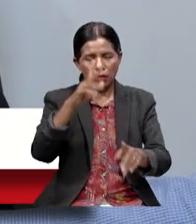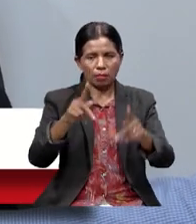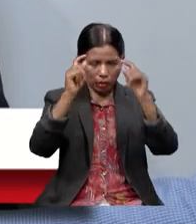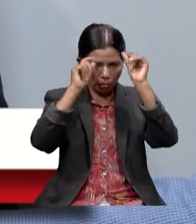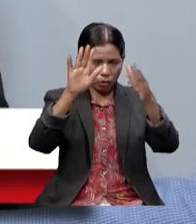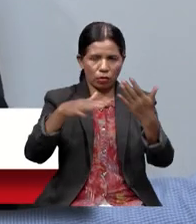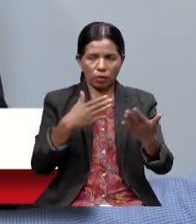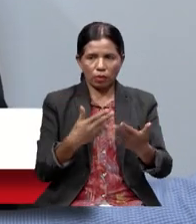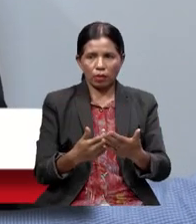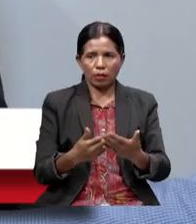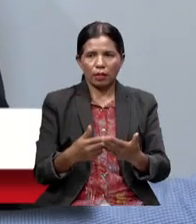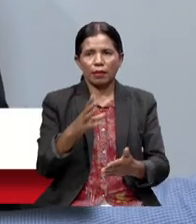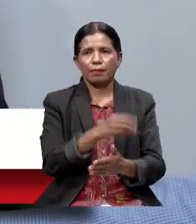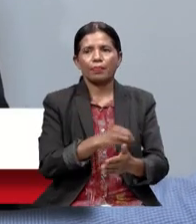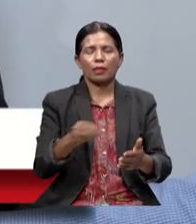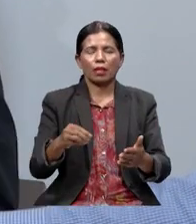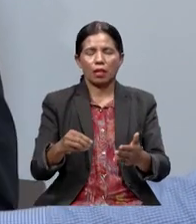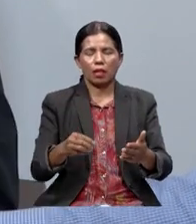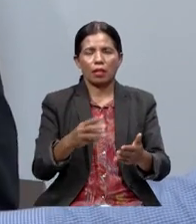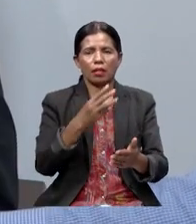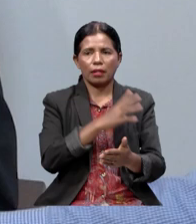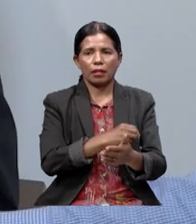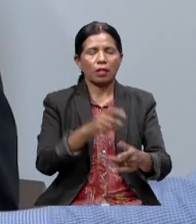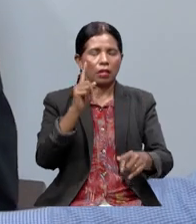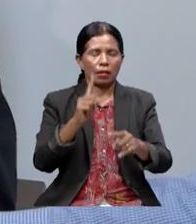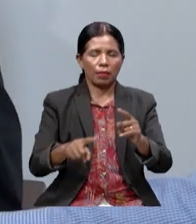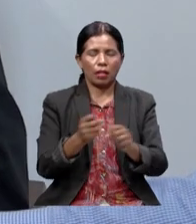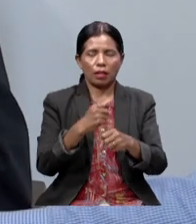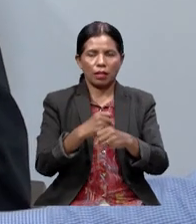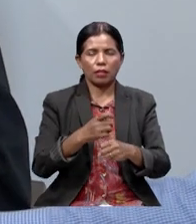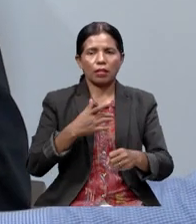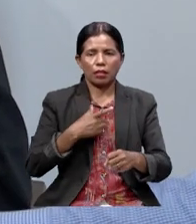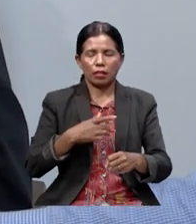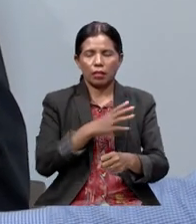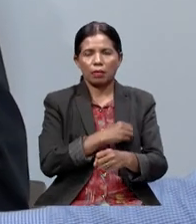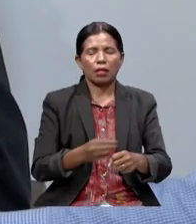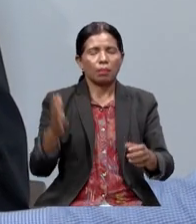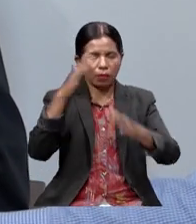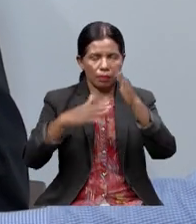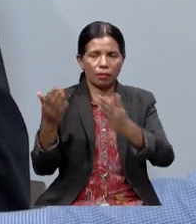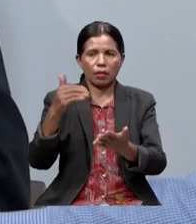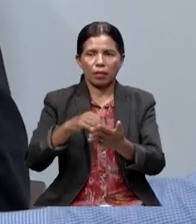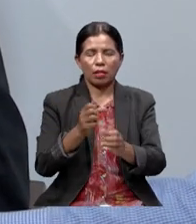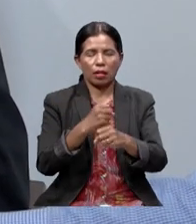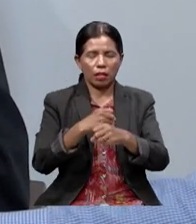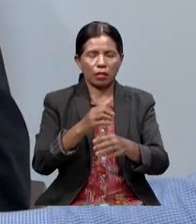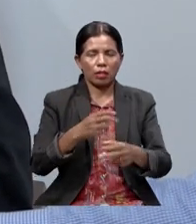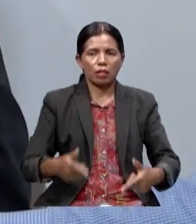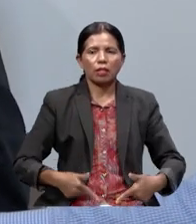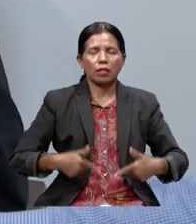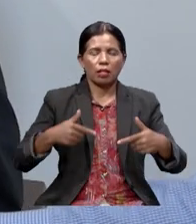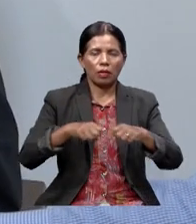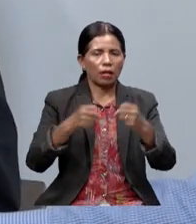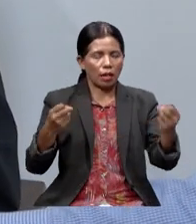né? A tu bota a decadência moral, a bela sobuita, a bela acontece bebê, destrói a vida espiritual, destrói a